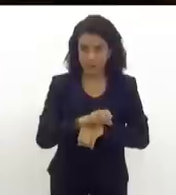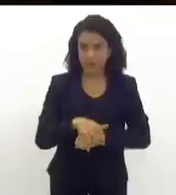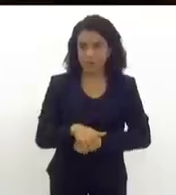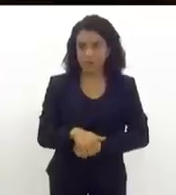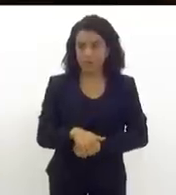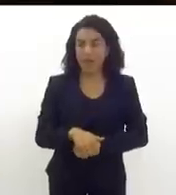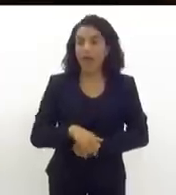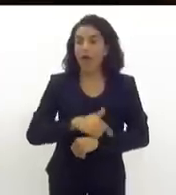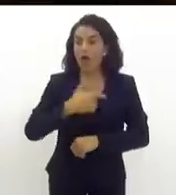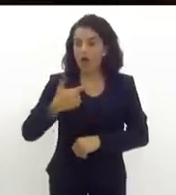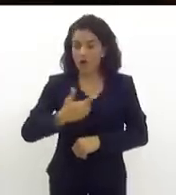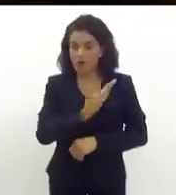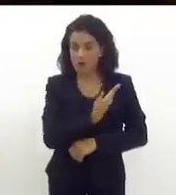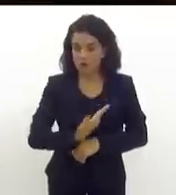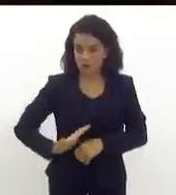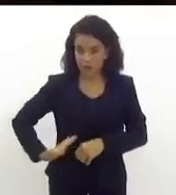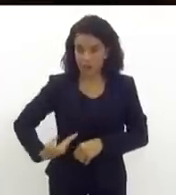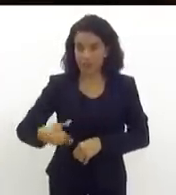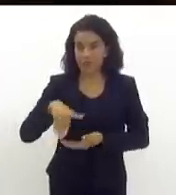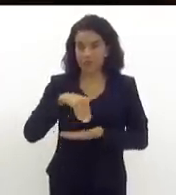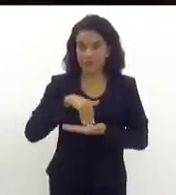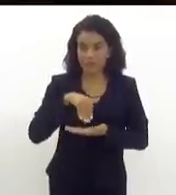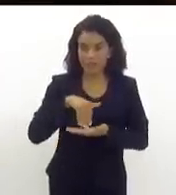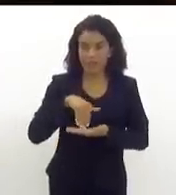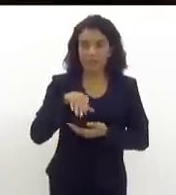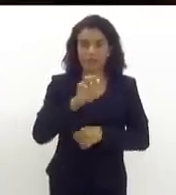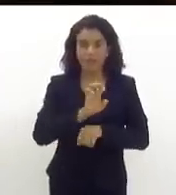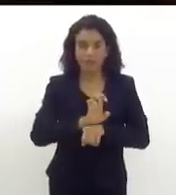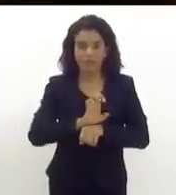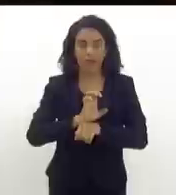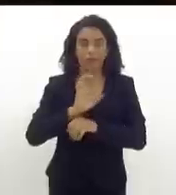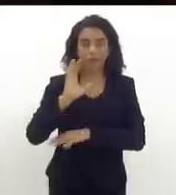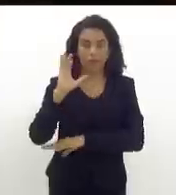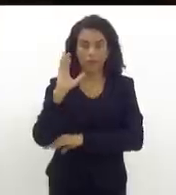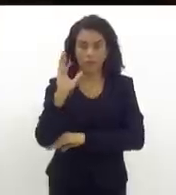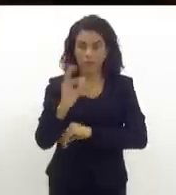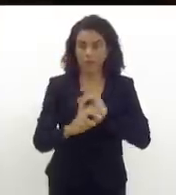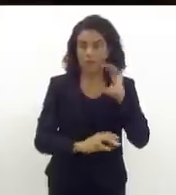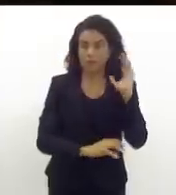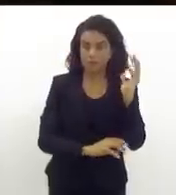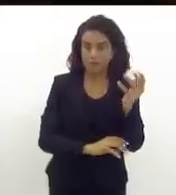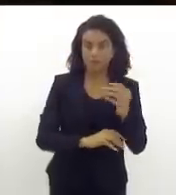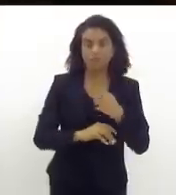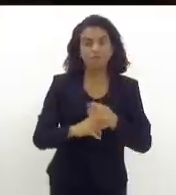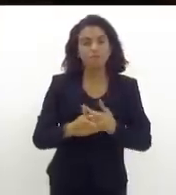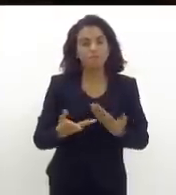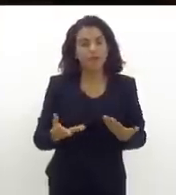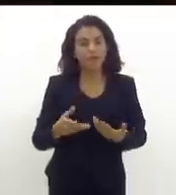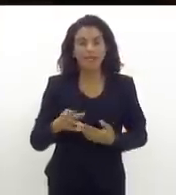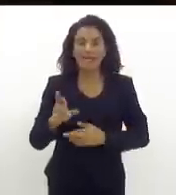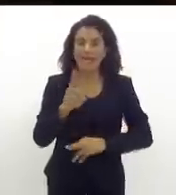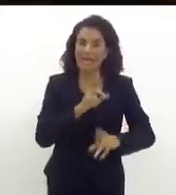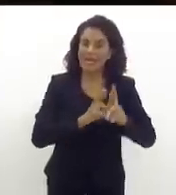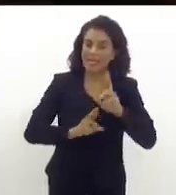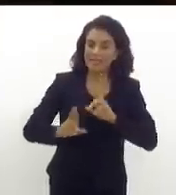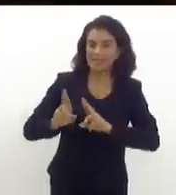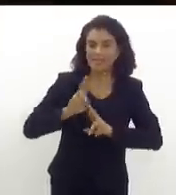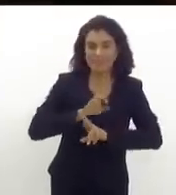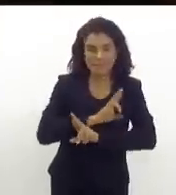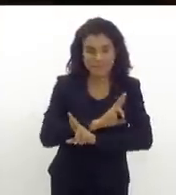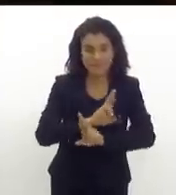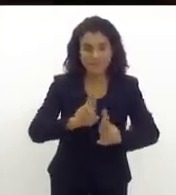ao vício Governador que é secretário de estado de ambientes para que traga para a